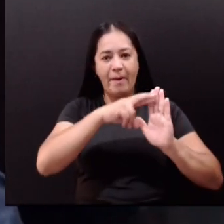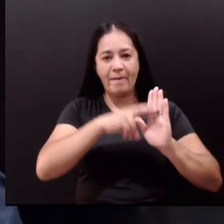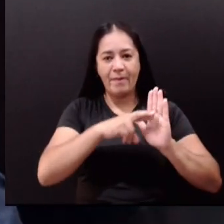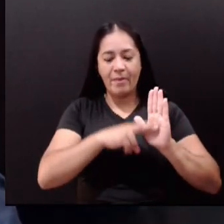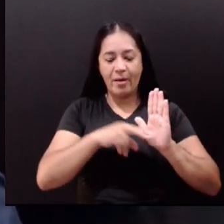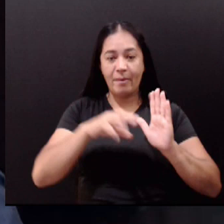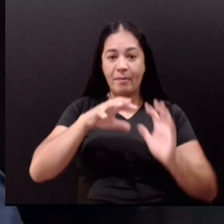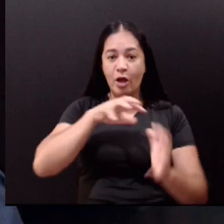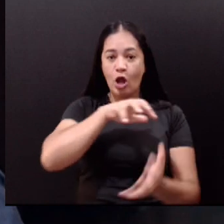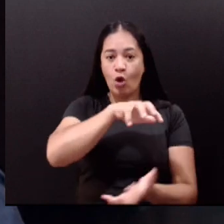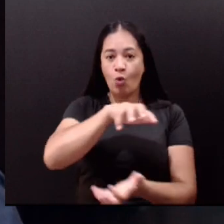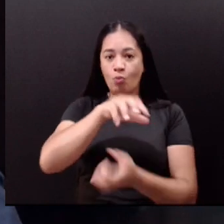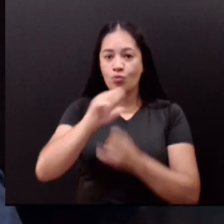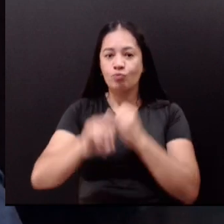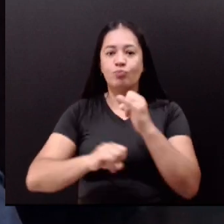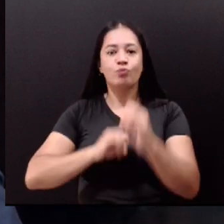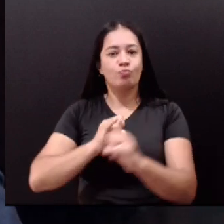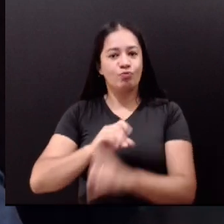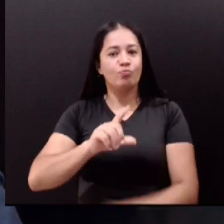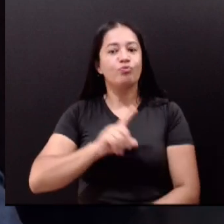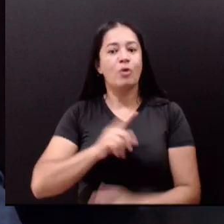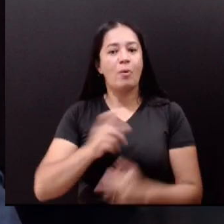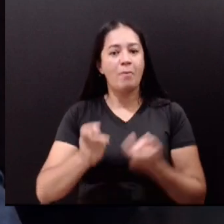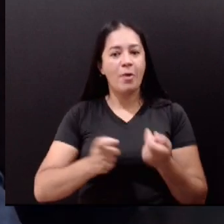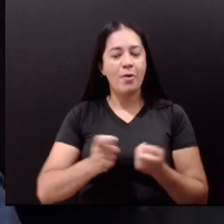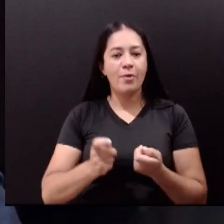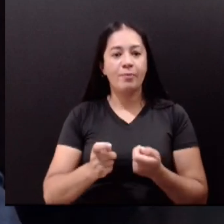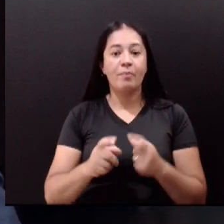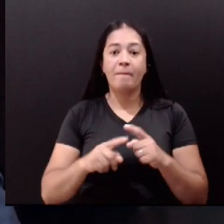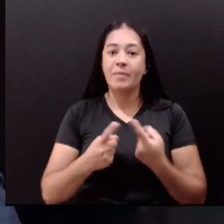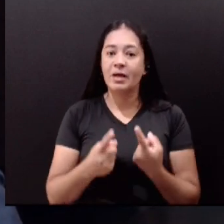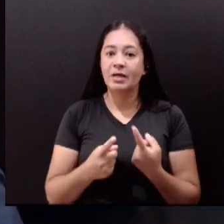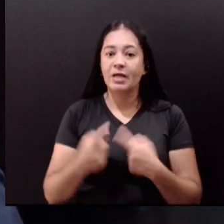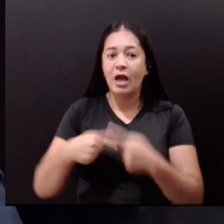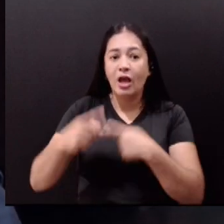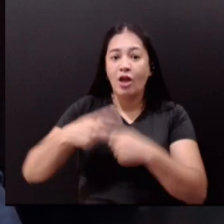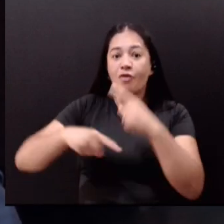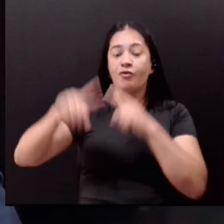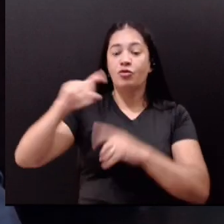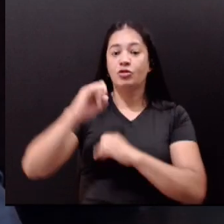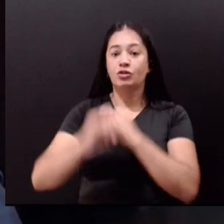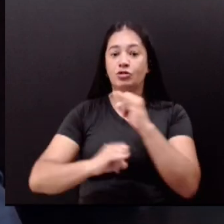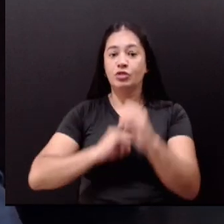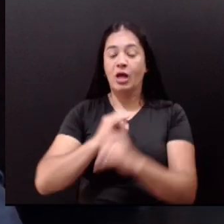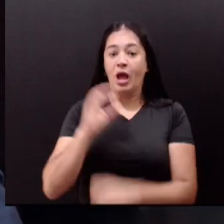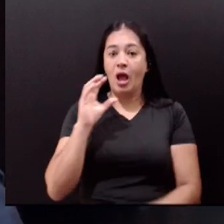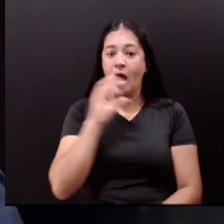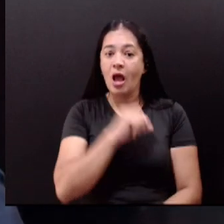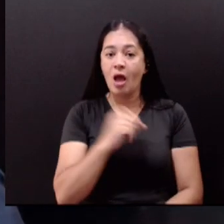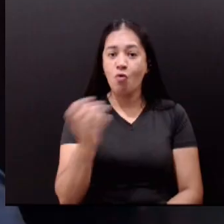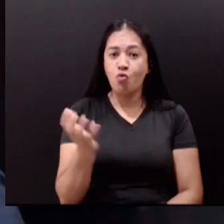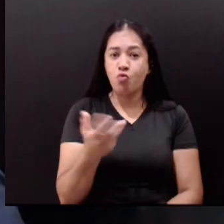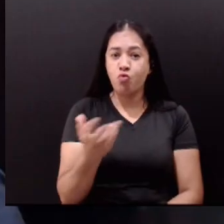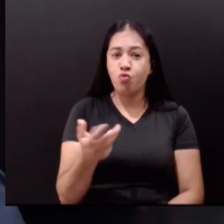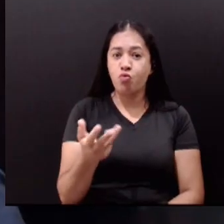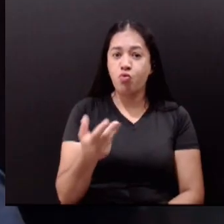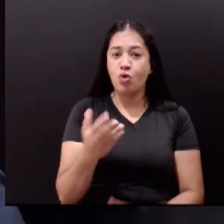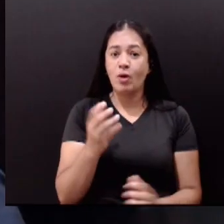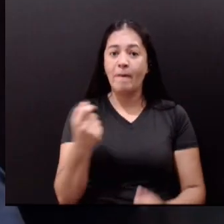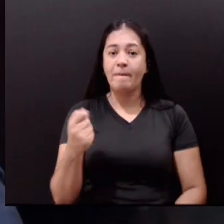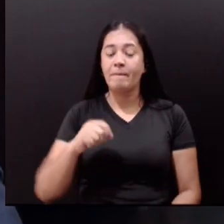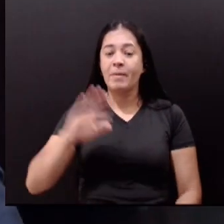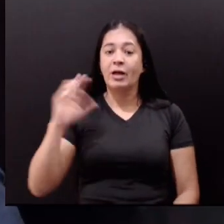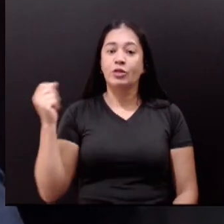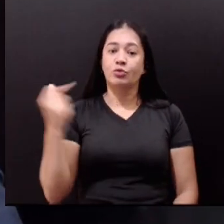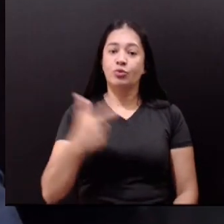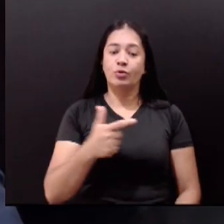o que acontece é que a evolução do mundo digital, ele é muito mais rápido do que o nosso processo legislativo, né. Nosso Uhum, processo